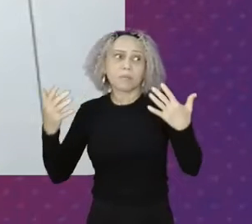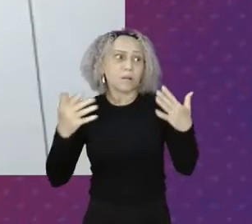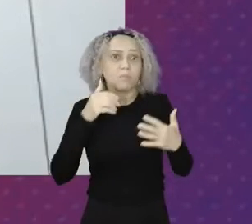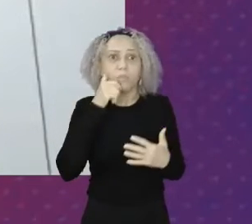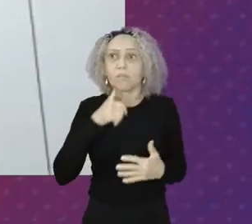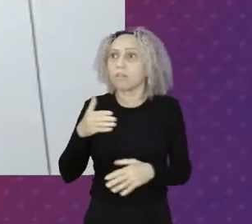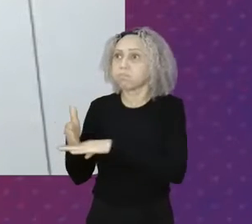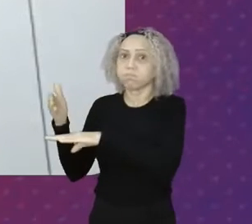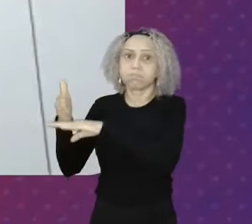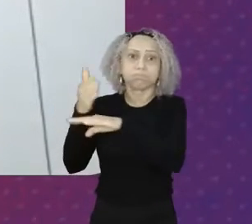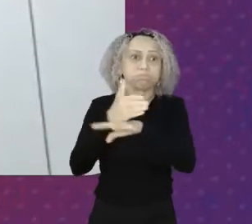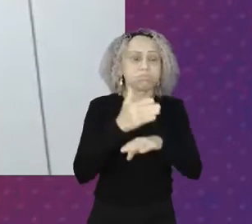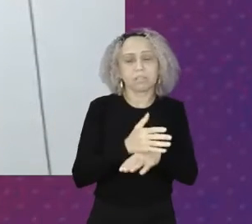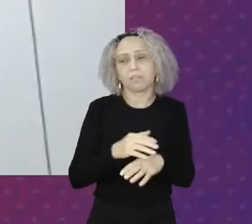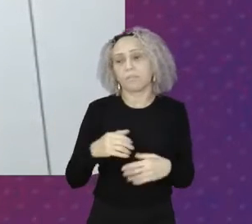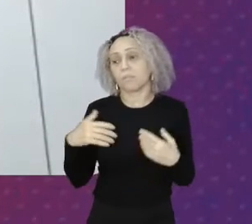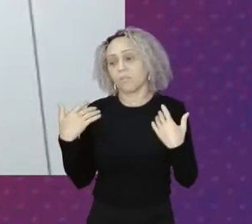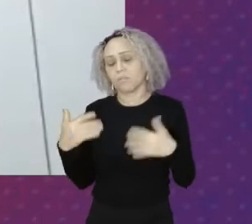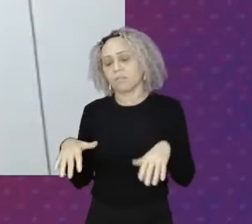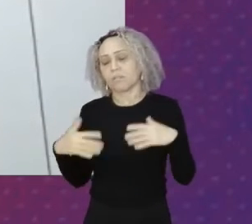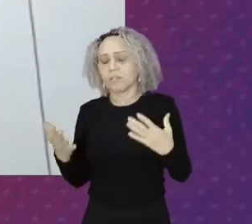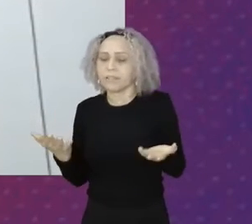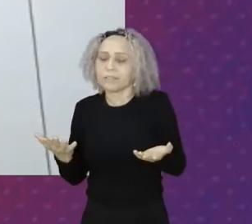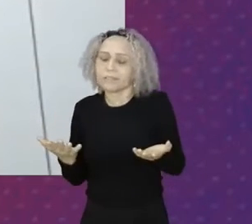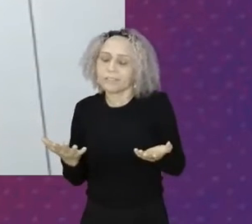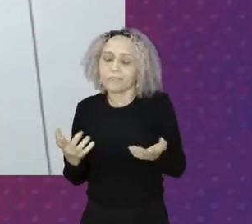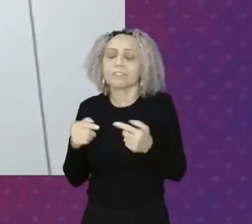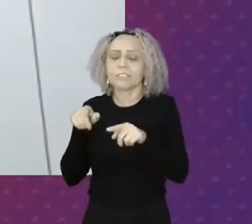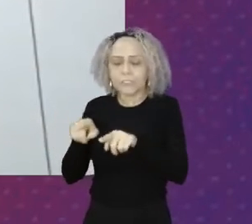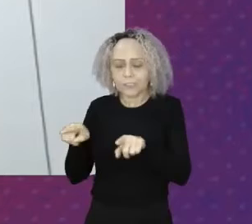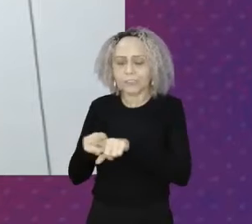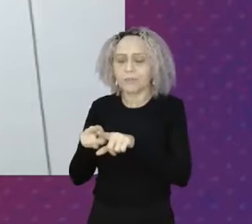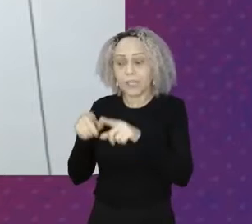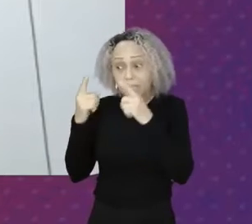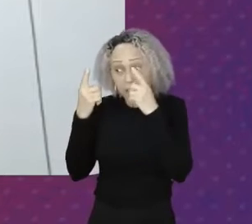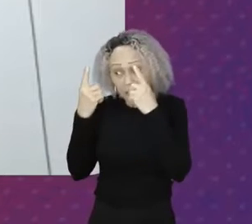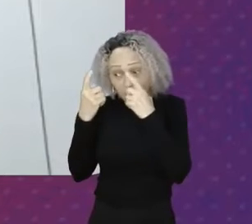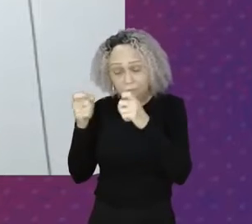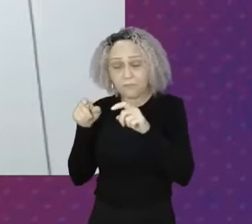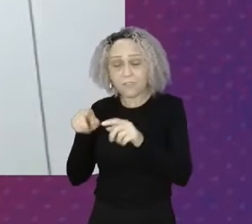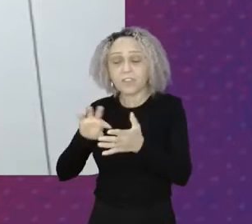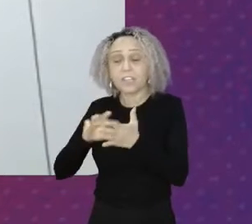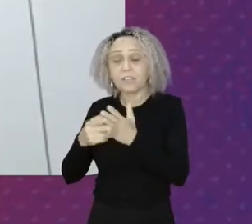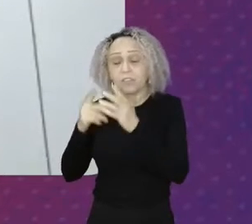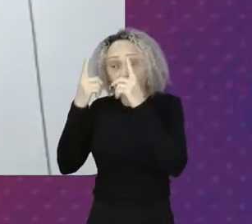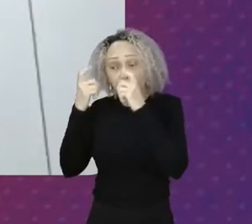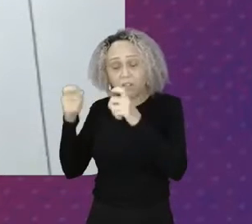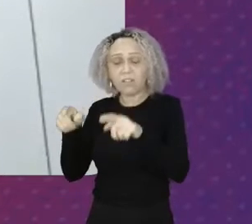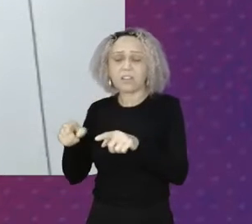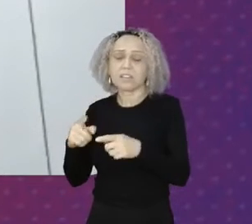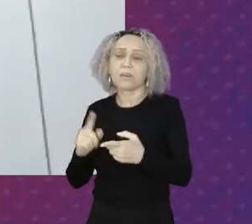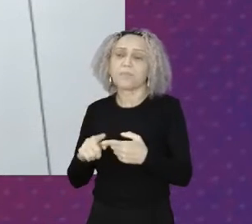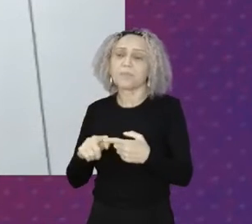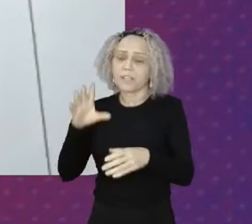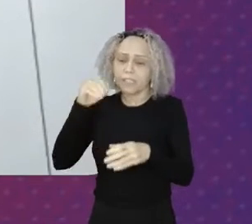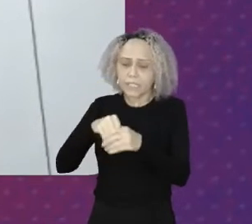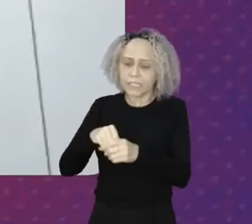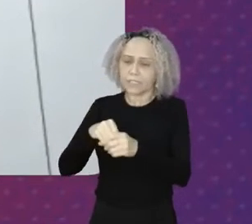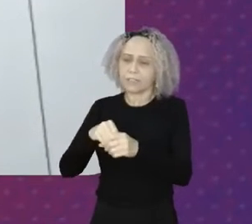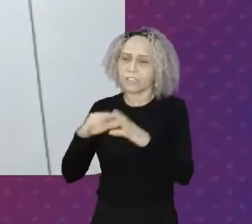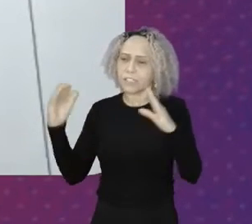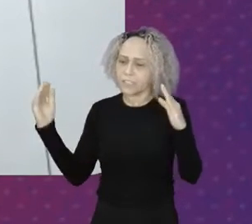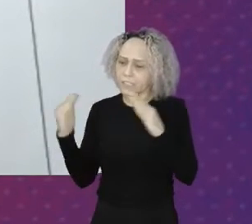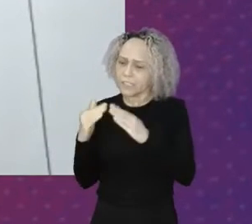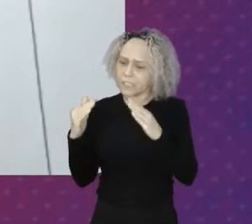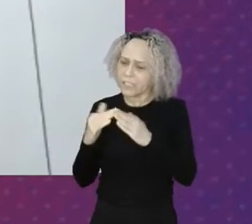os homens, todas as pessoas entendam que essas tarefas domésticas, por exemplo, precisam ser compartilhadas, elas são dever